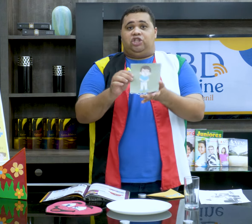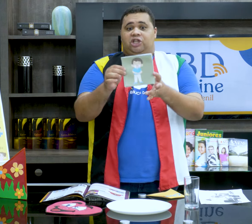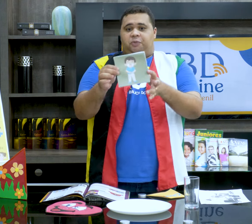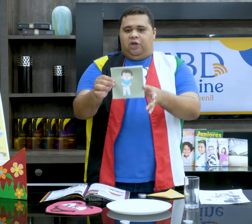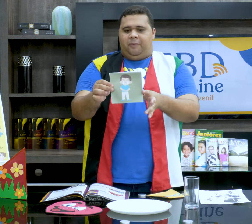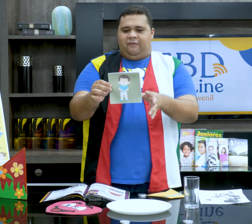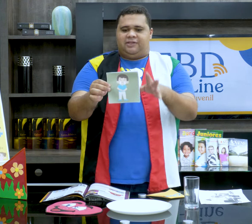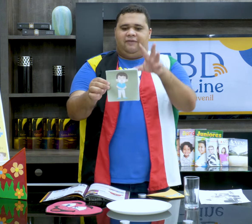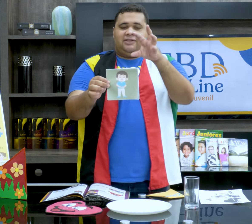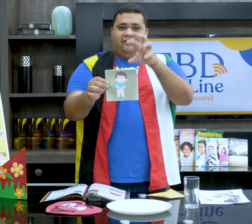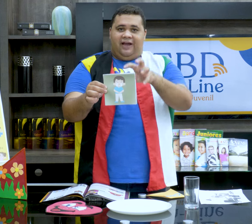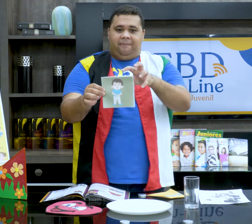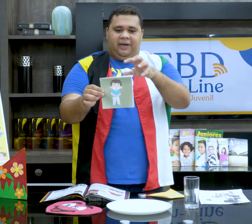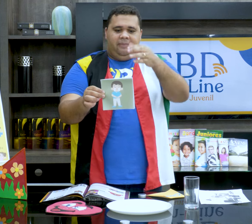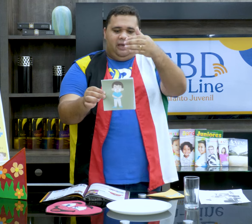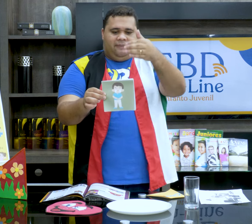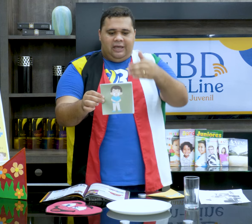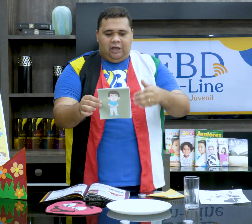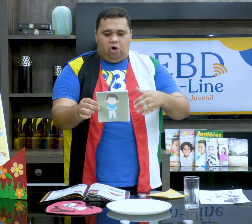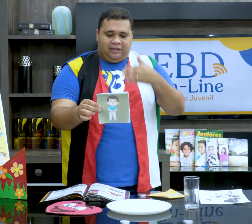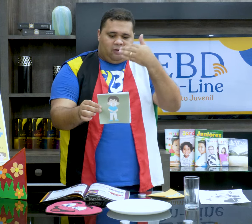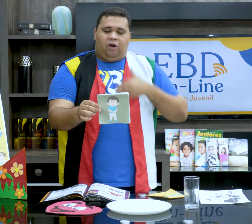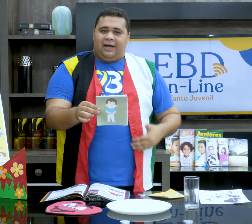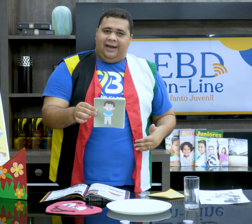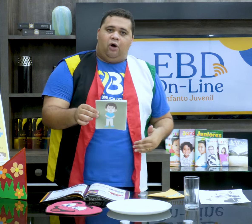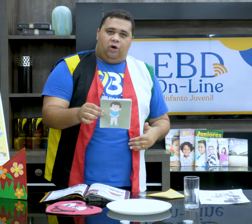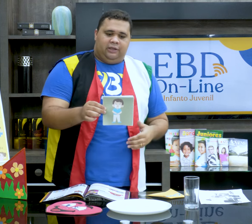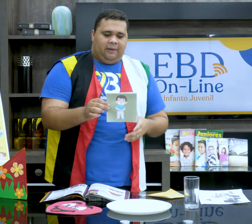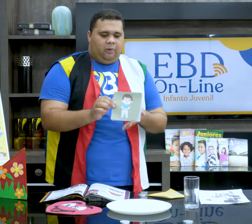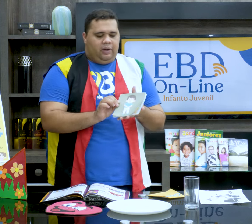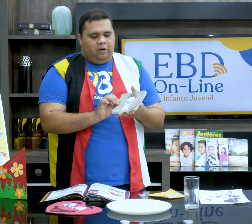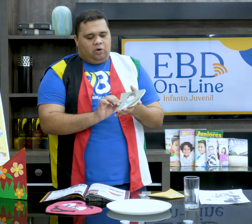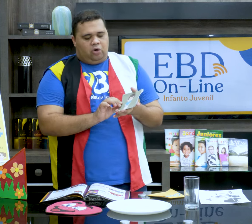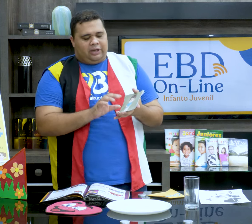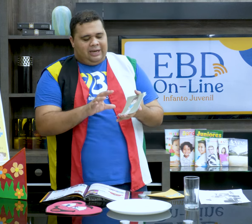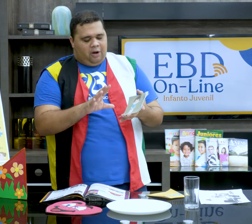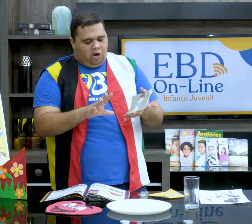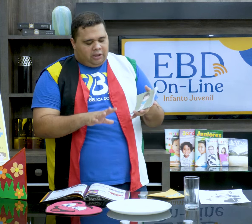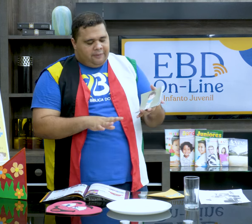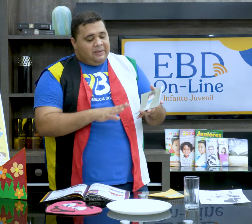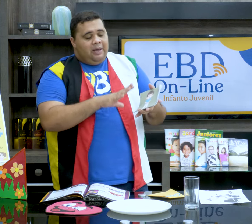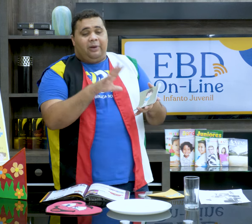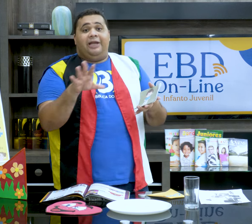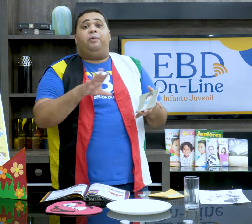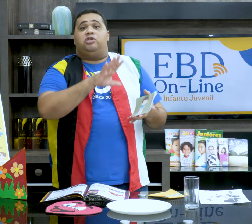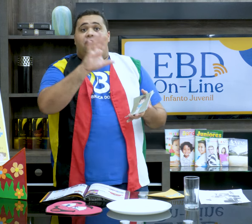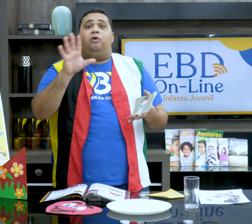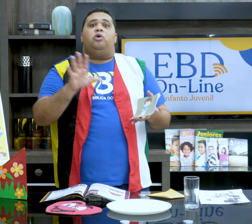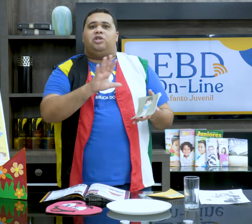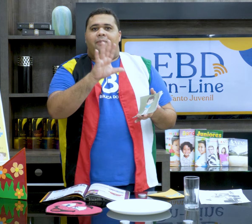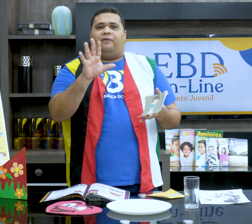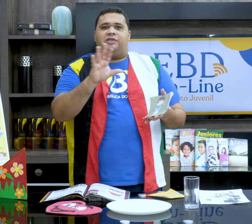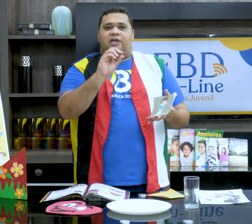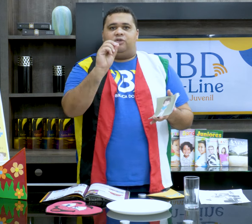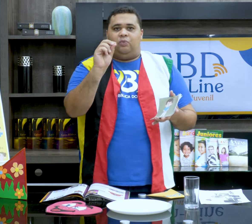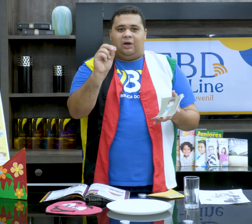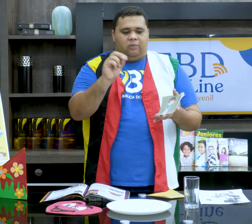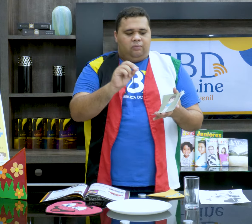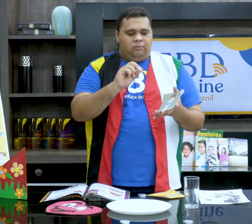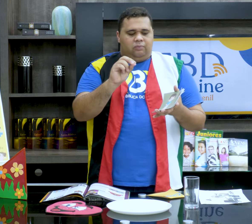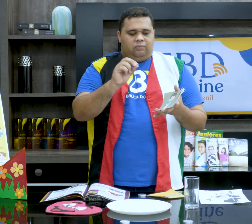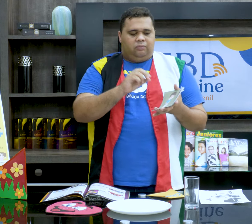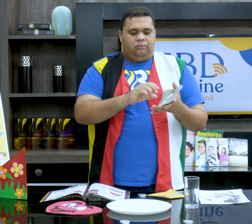eu vou deixar disponível para você Você vai imprimir e cortar e colocar na ordem Tá bom eu não coloquei na ordem porque depois eu vou mostrar para vocês